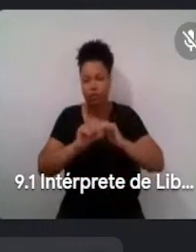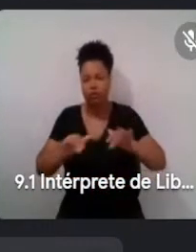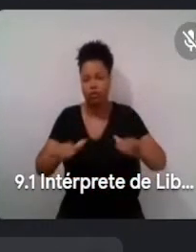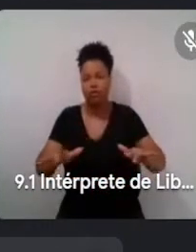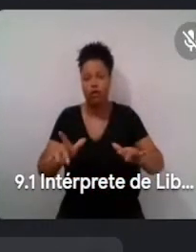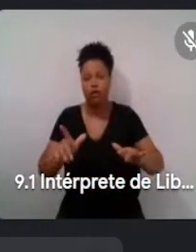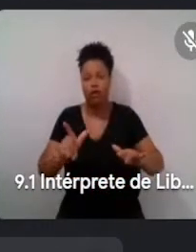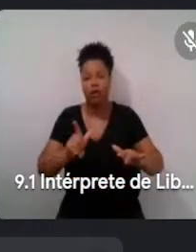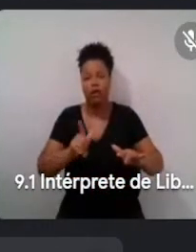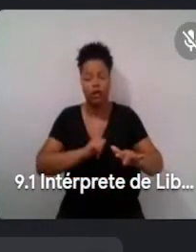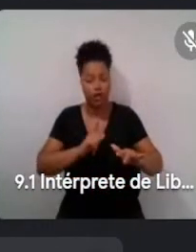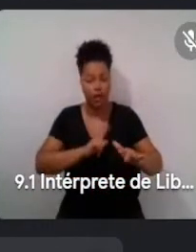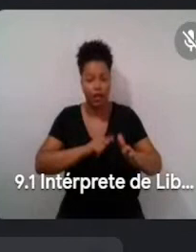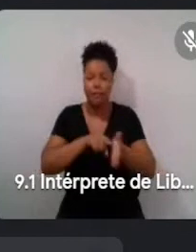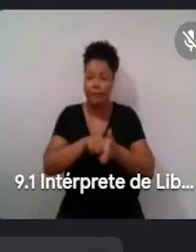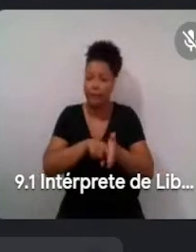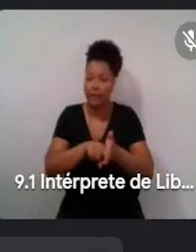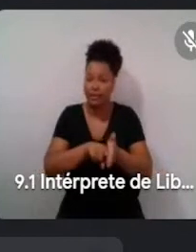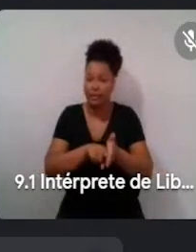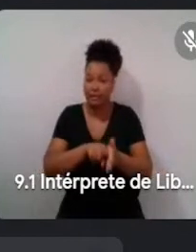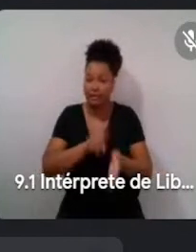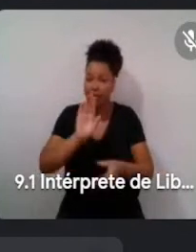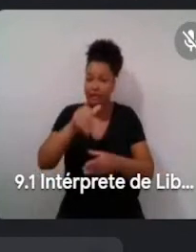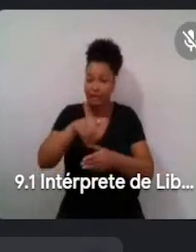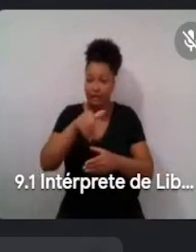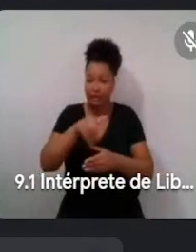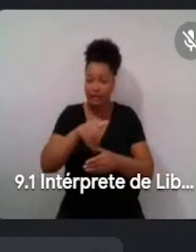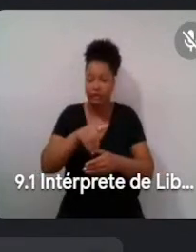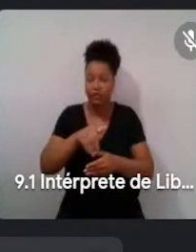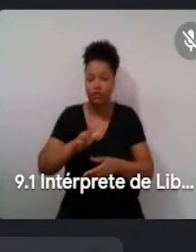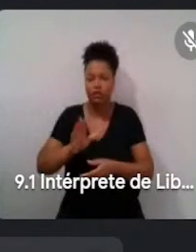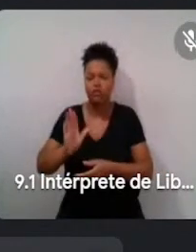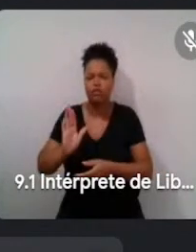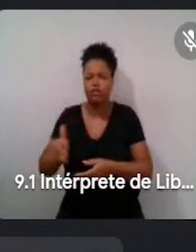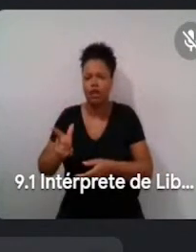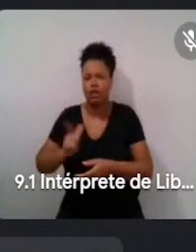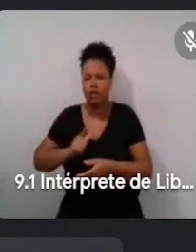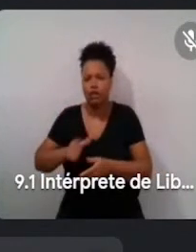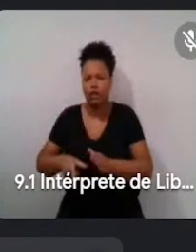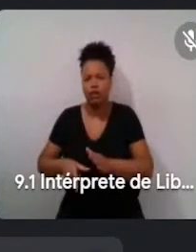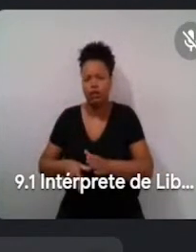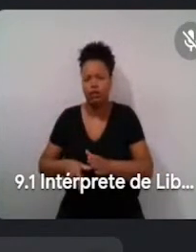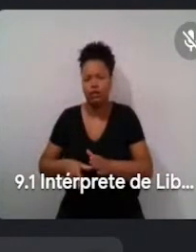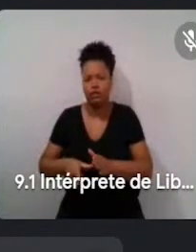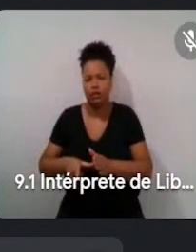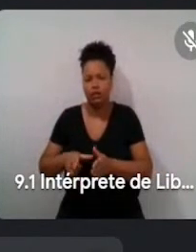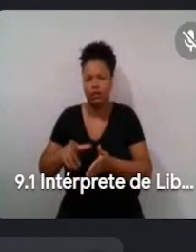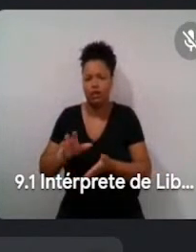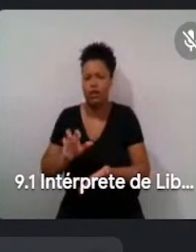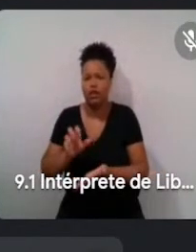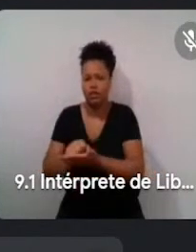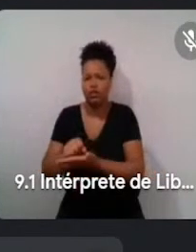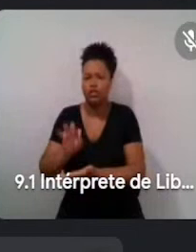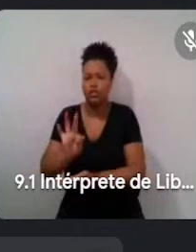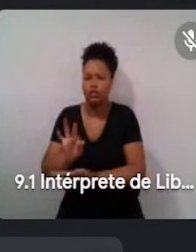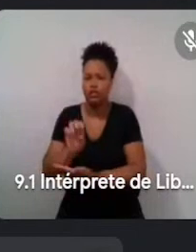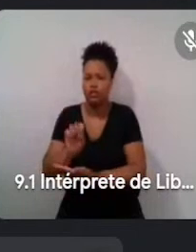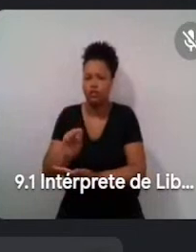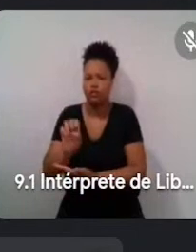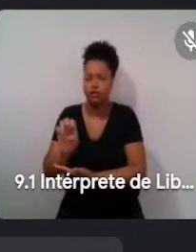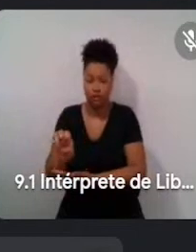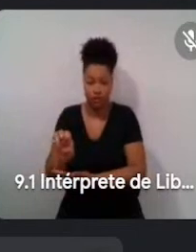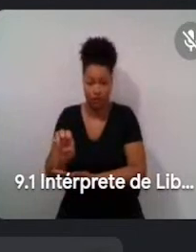uma pesquisa eleitoral que, embora registrada na junto ao TSE,